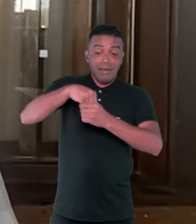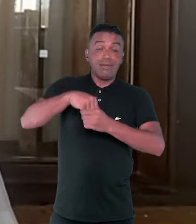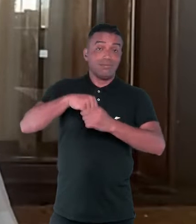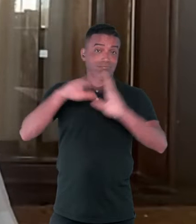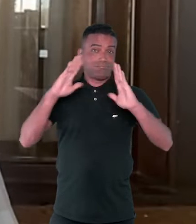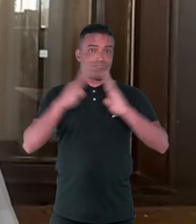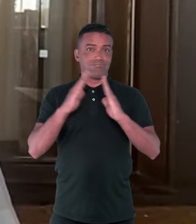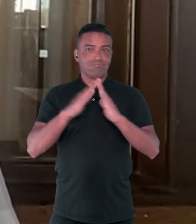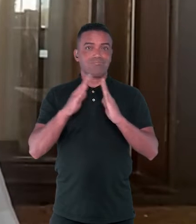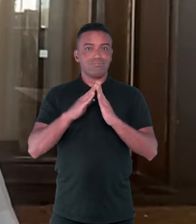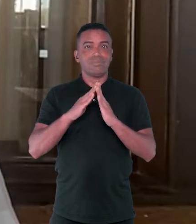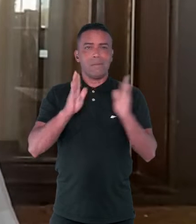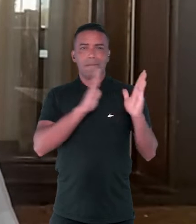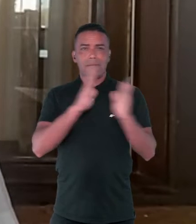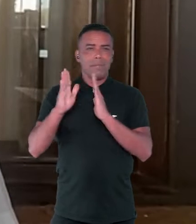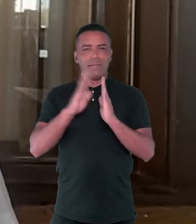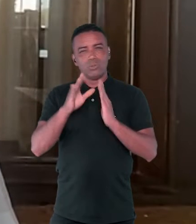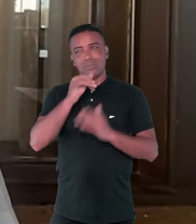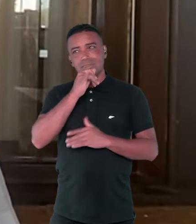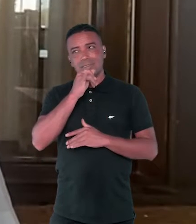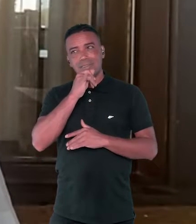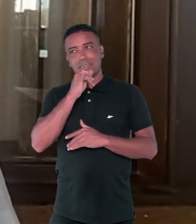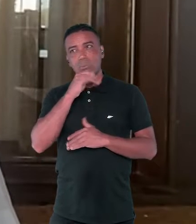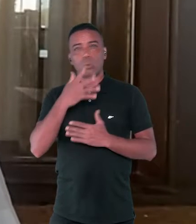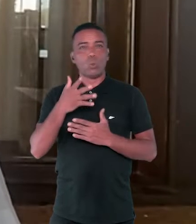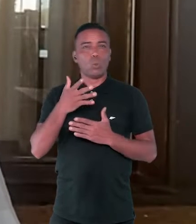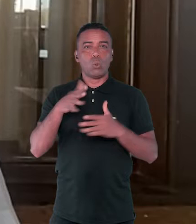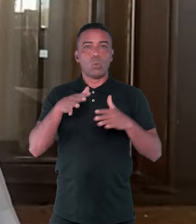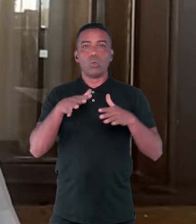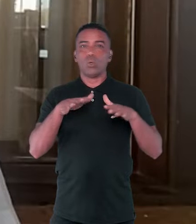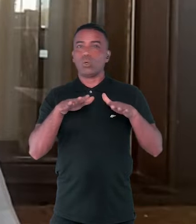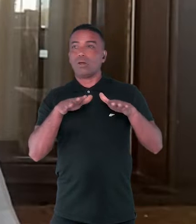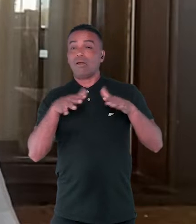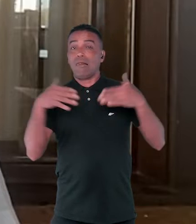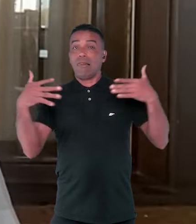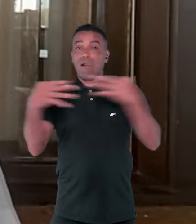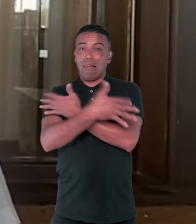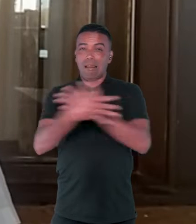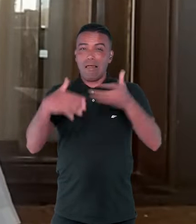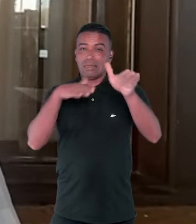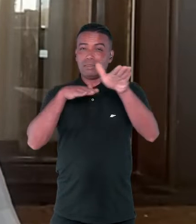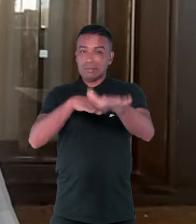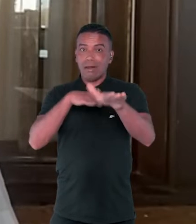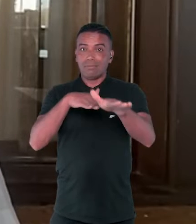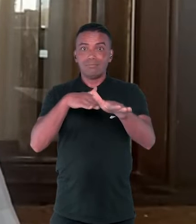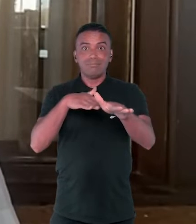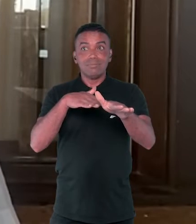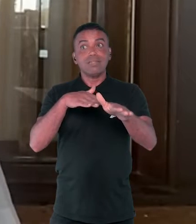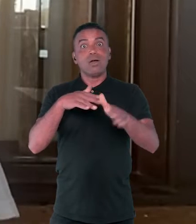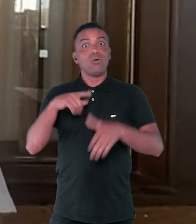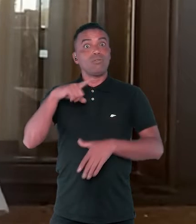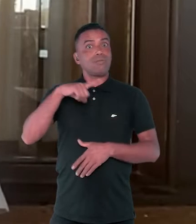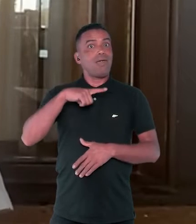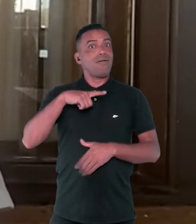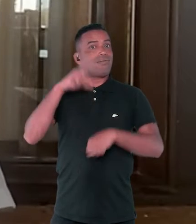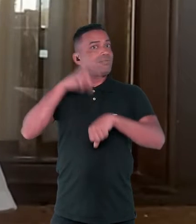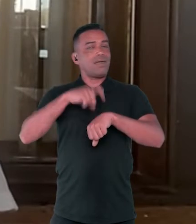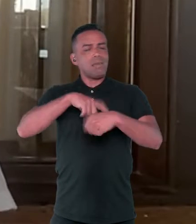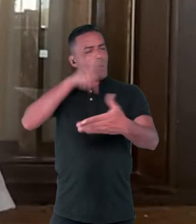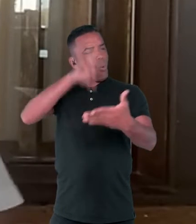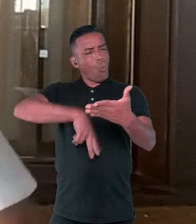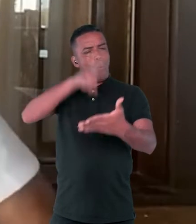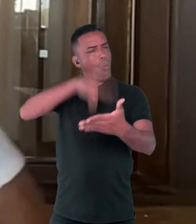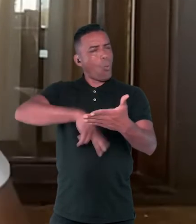sem os dissabores da mobilidade, do trânsito, sobrava tempo. Aí eu li bastante, tá?